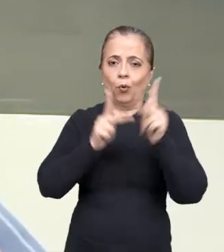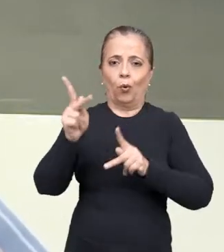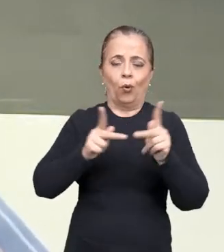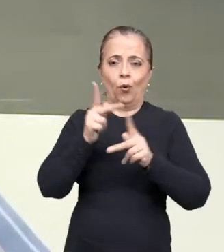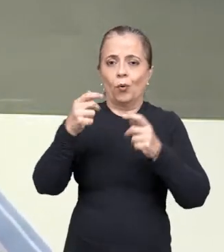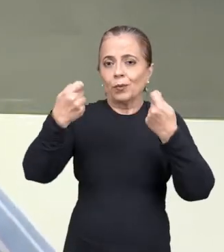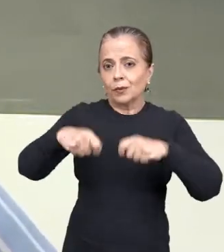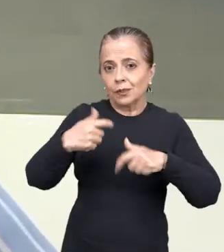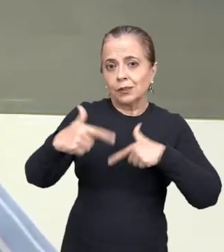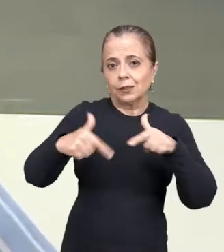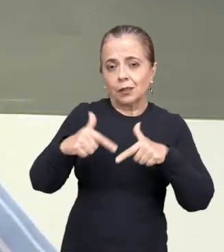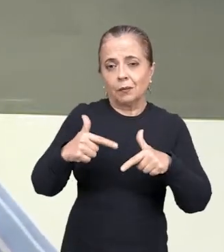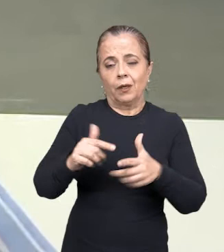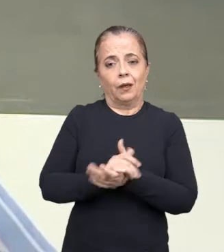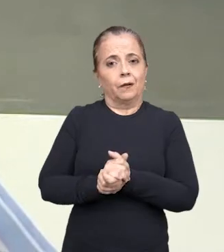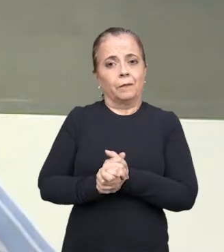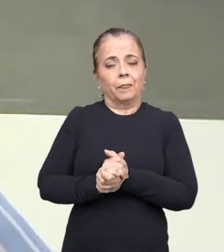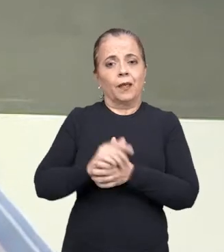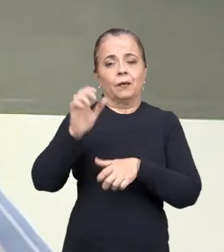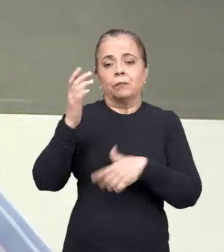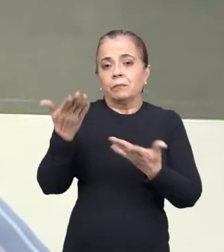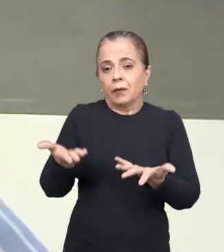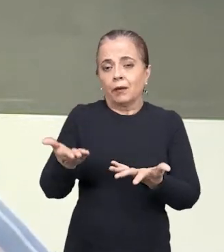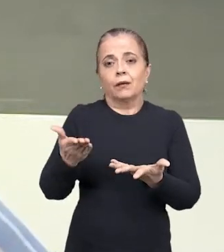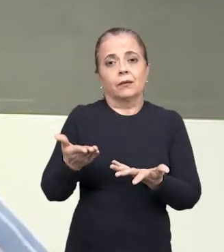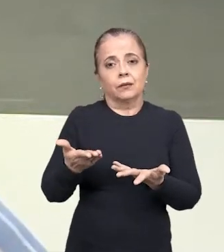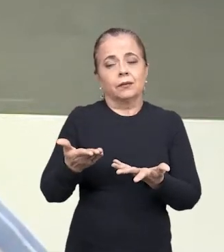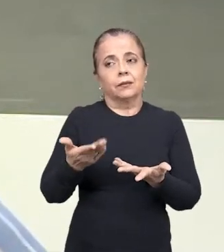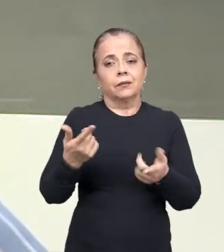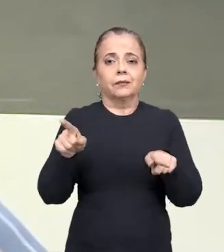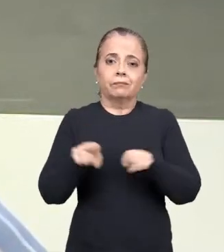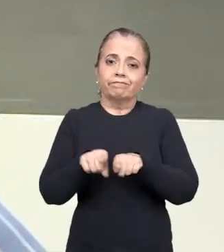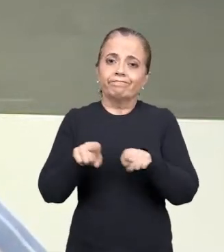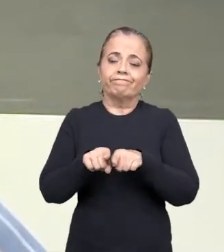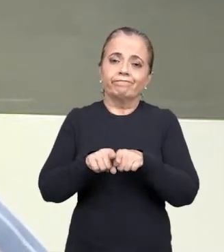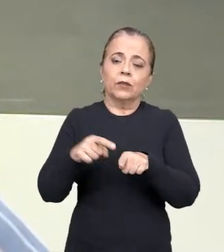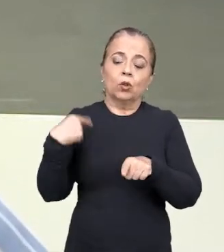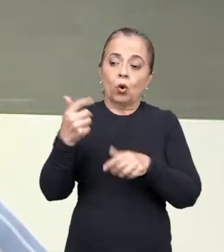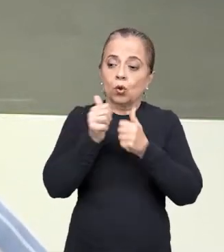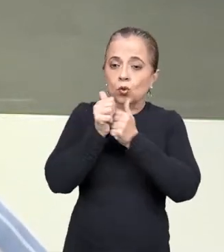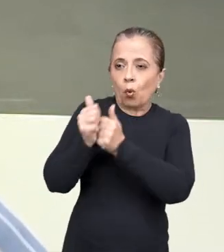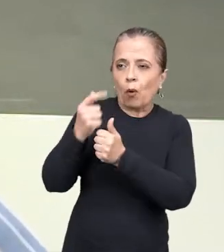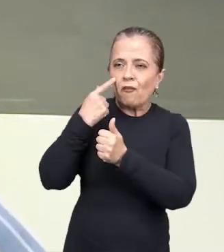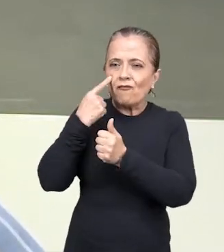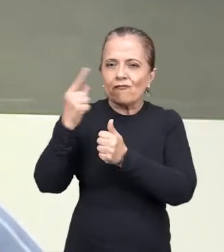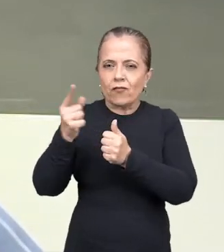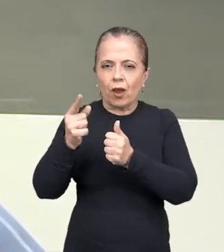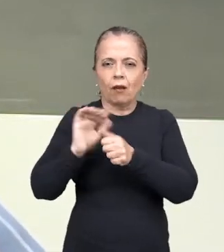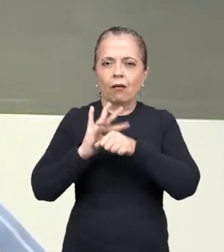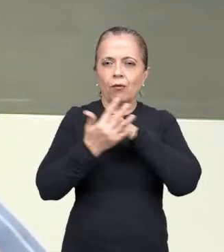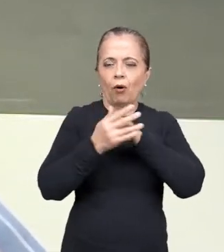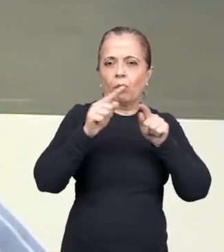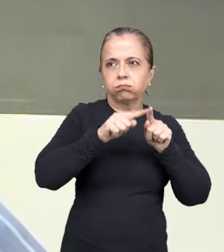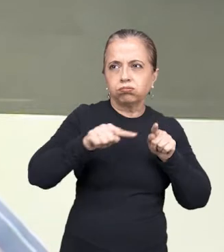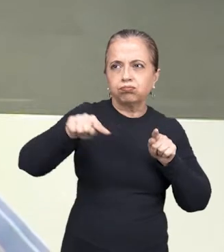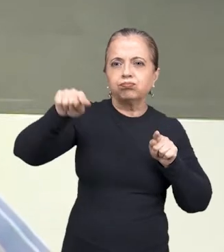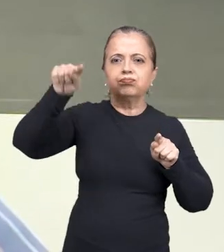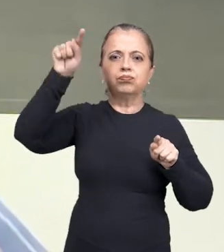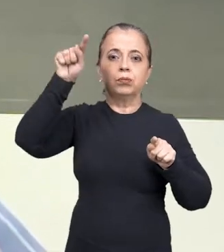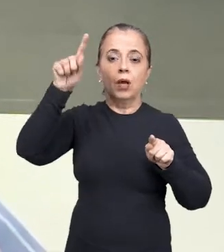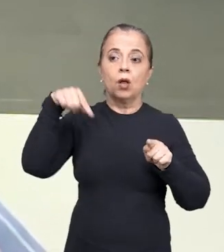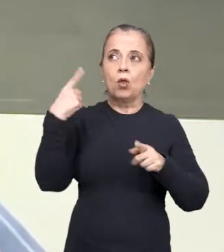para a população. Nenhum gestor fazer isso, mas por outro lado, nós acompanhando a curva